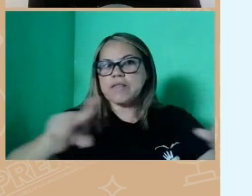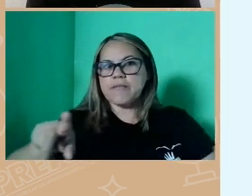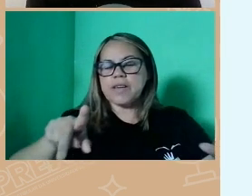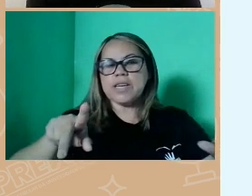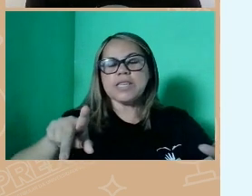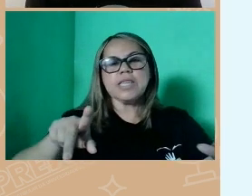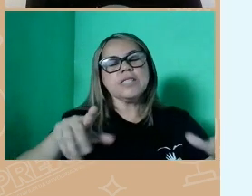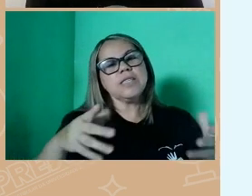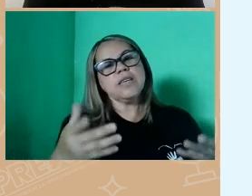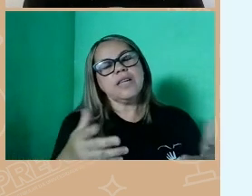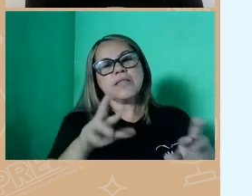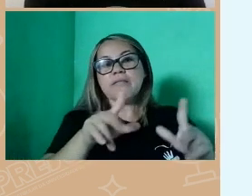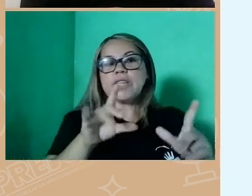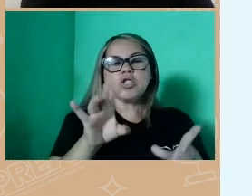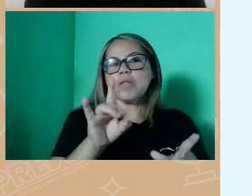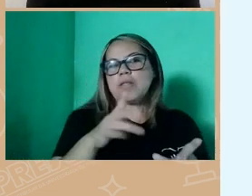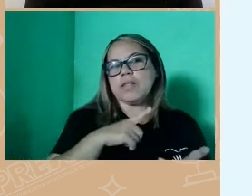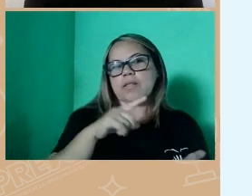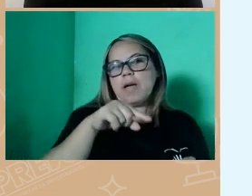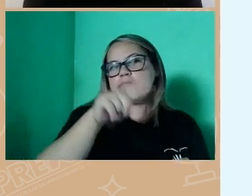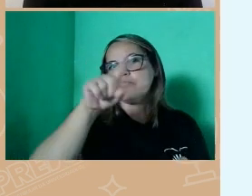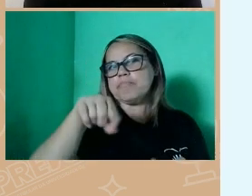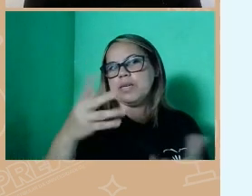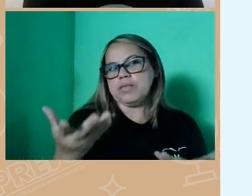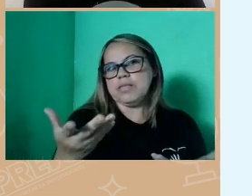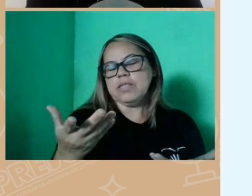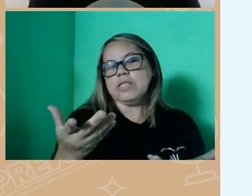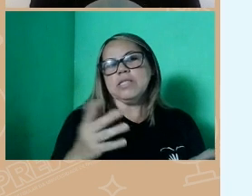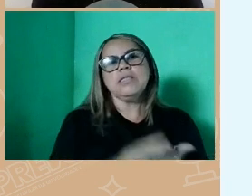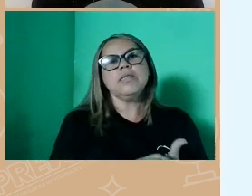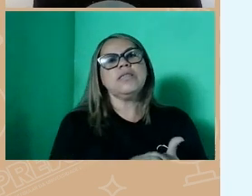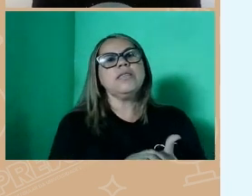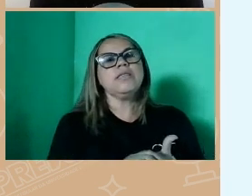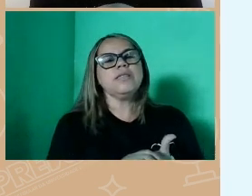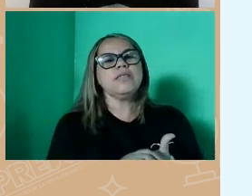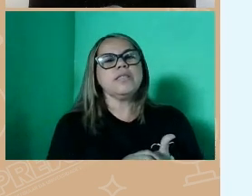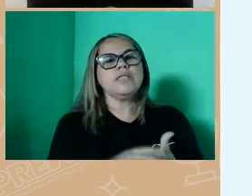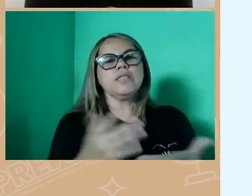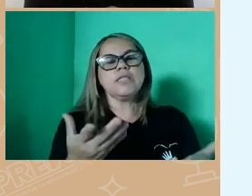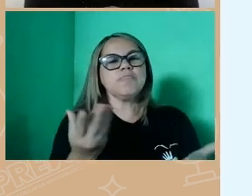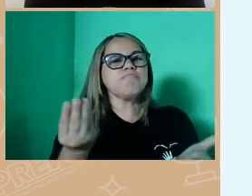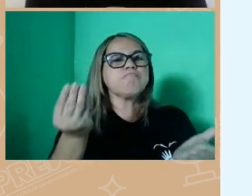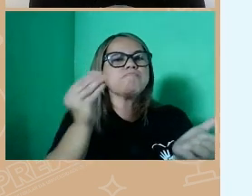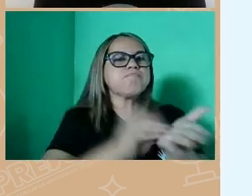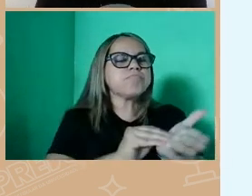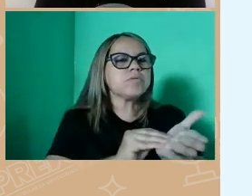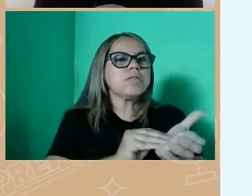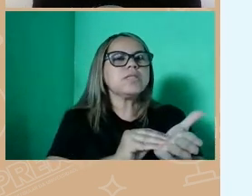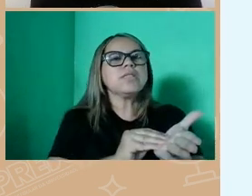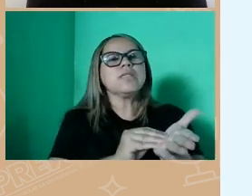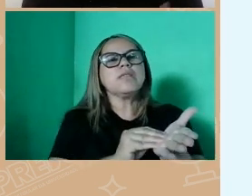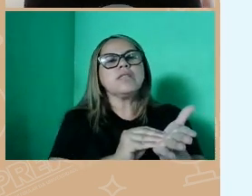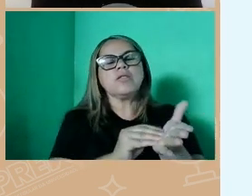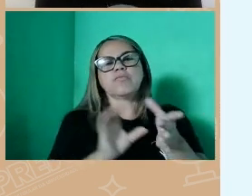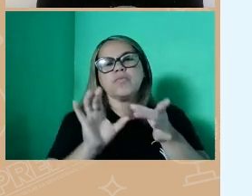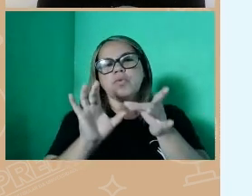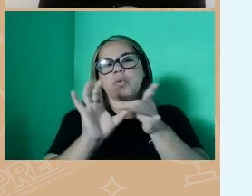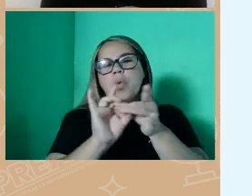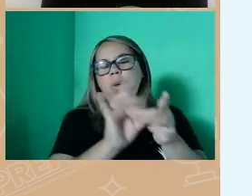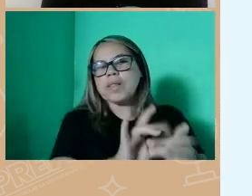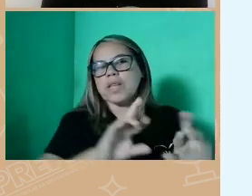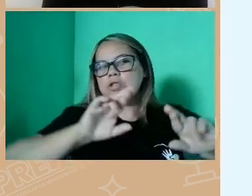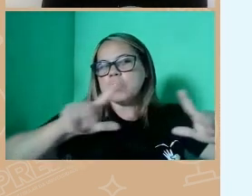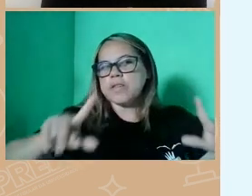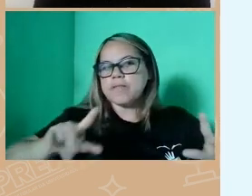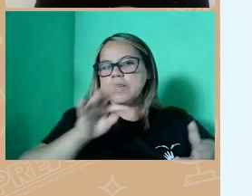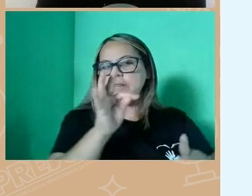caso, a diferença aqui é somente o acento circunflexo e são aplicadas em contextos diferentes. Tem com